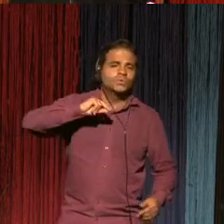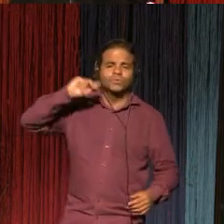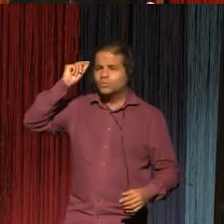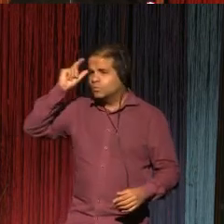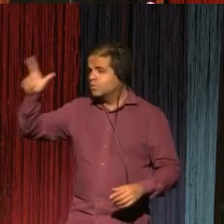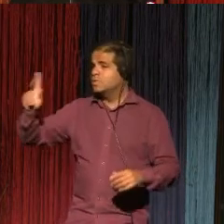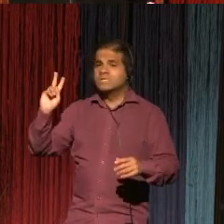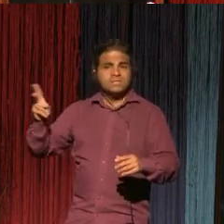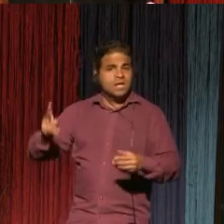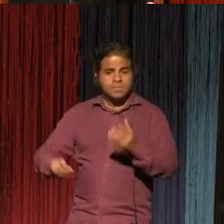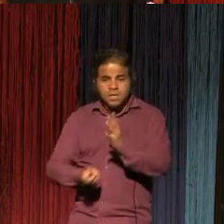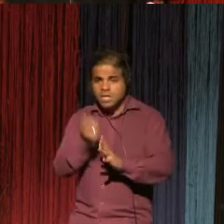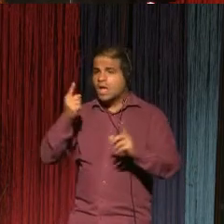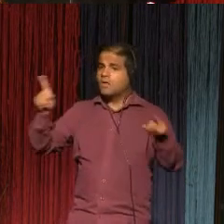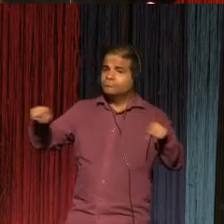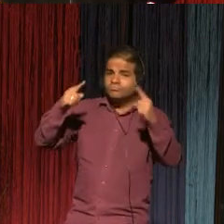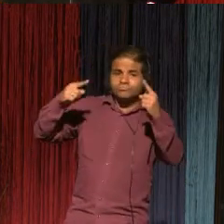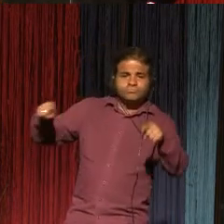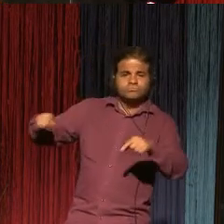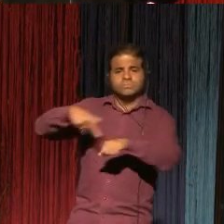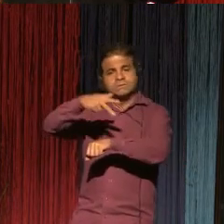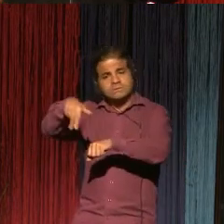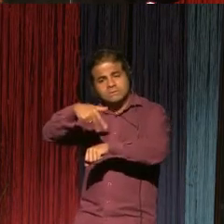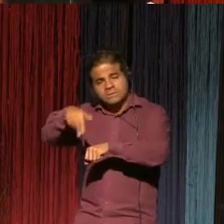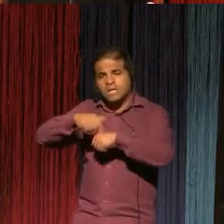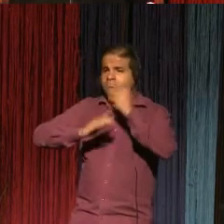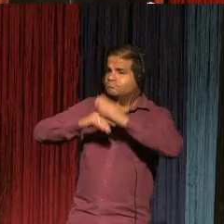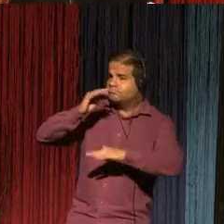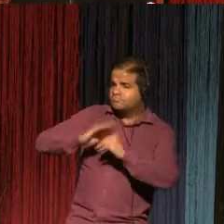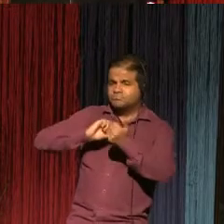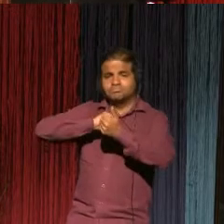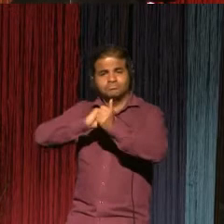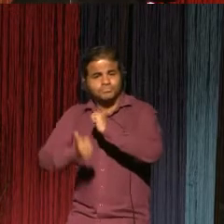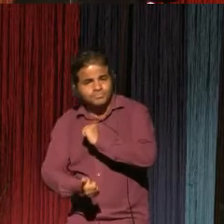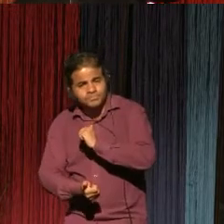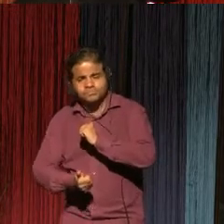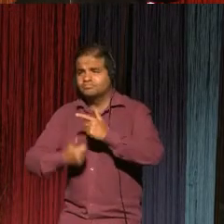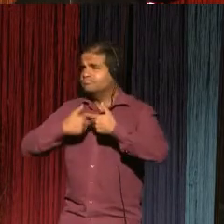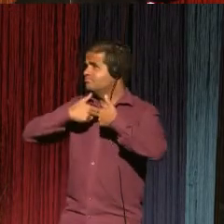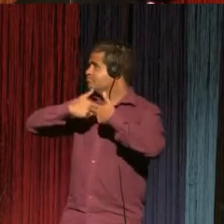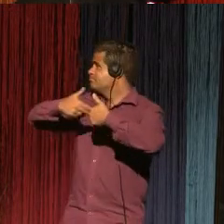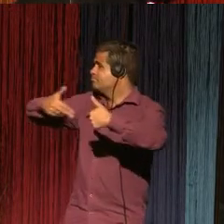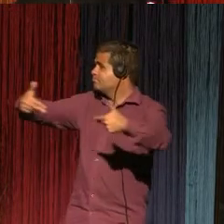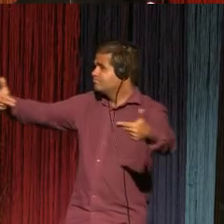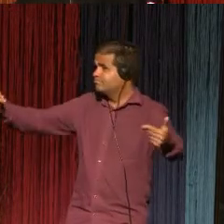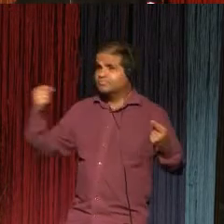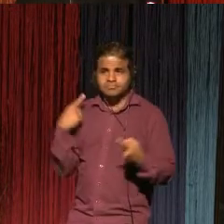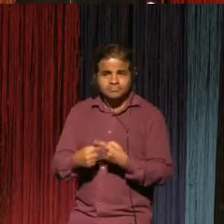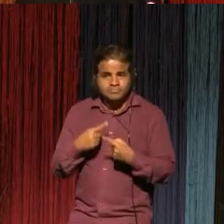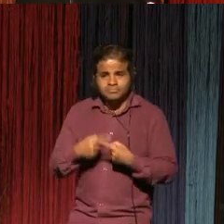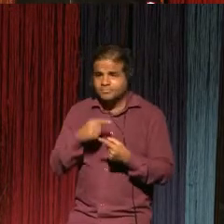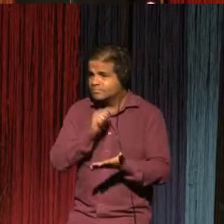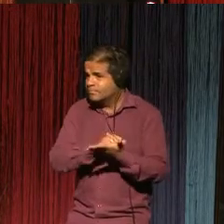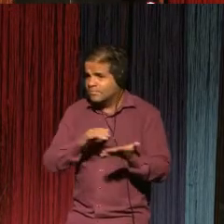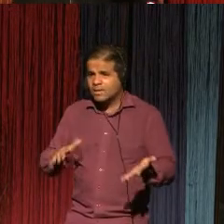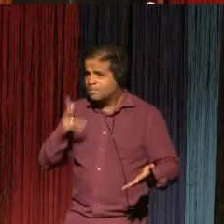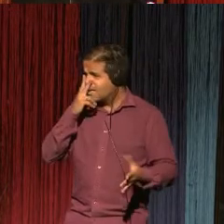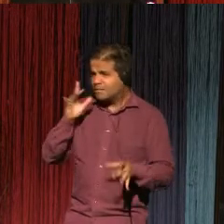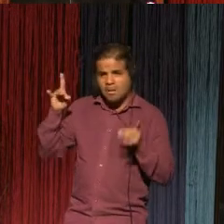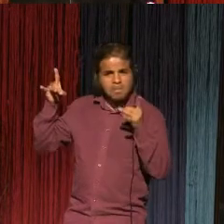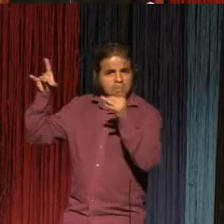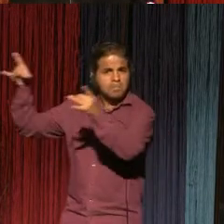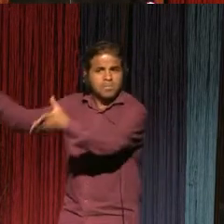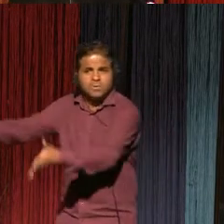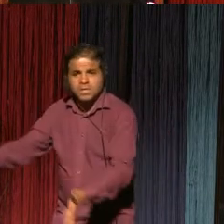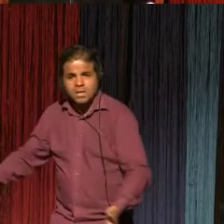sempre compuseram música, cantaram, dançaram, praticaram esportes. Por que essas atividades foram abandonadas? O